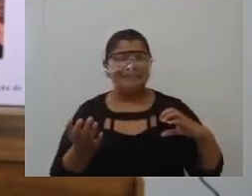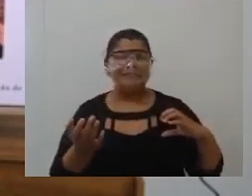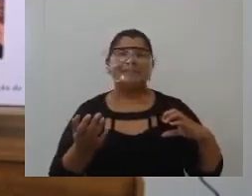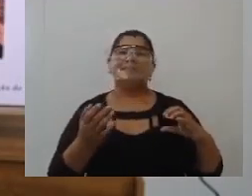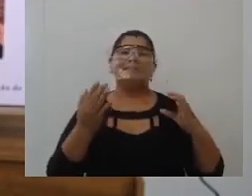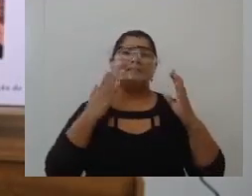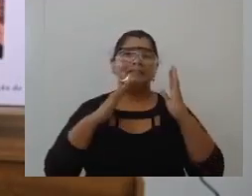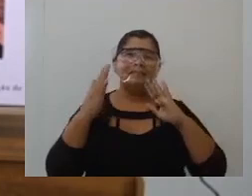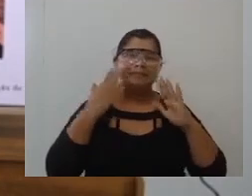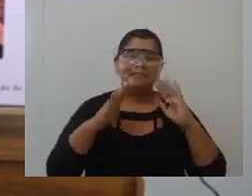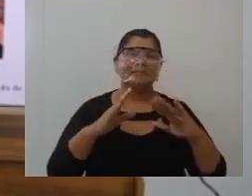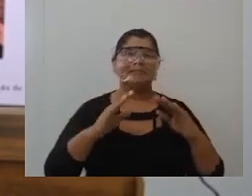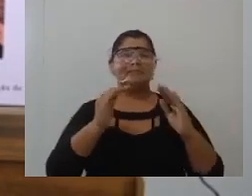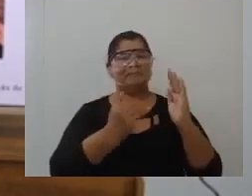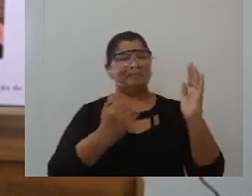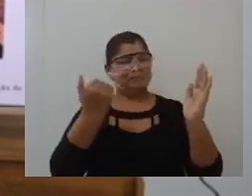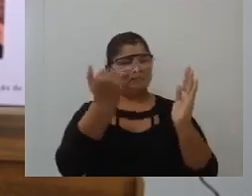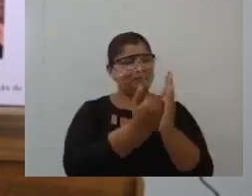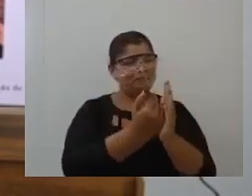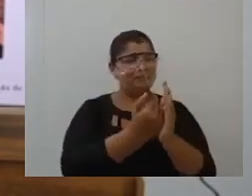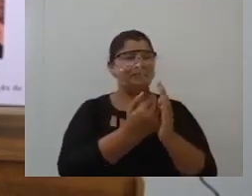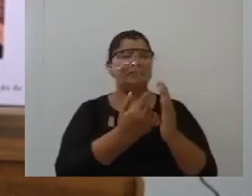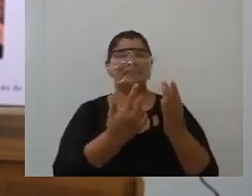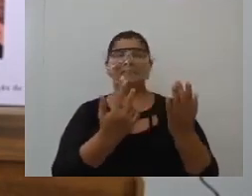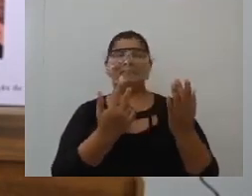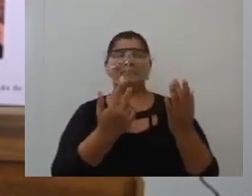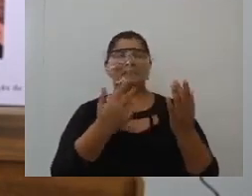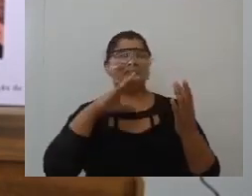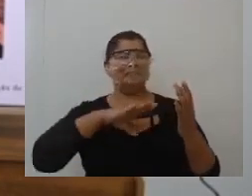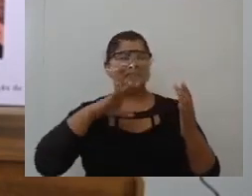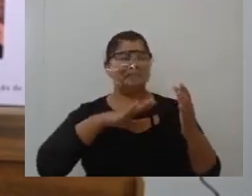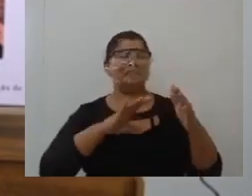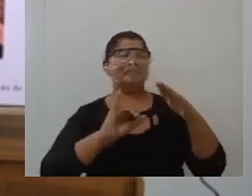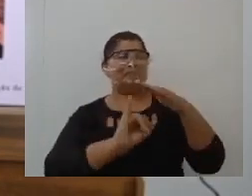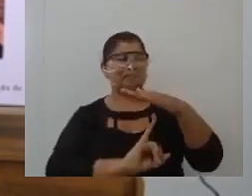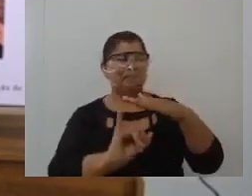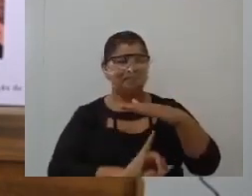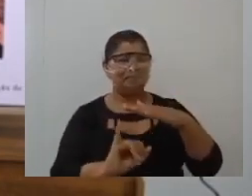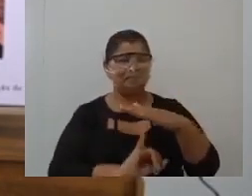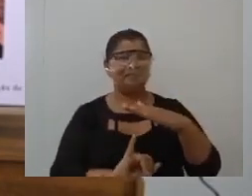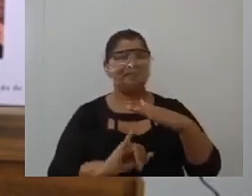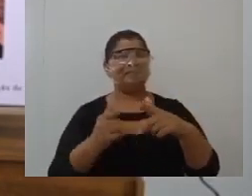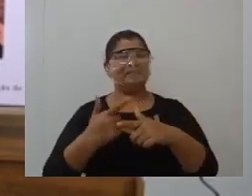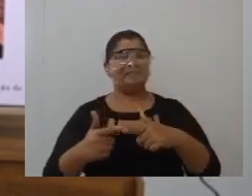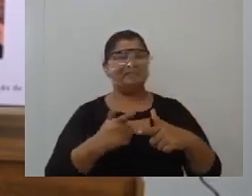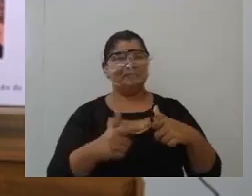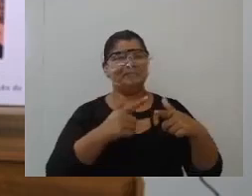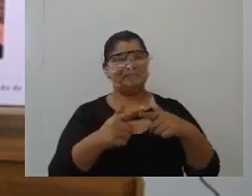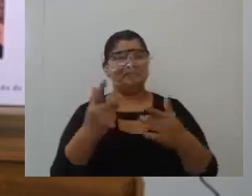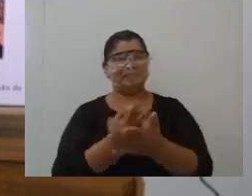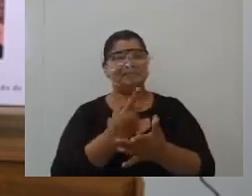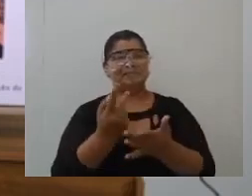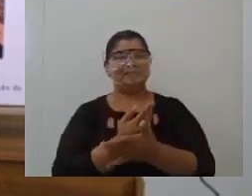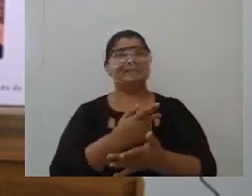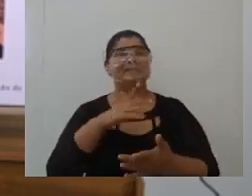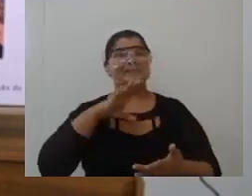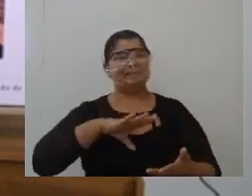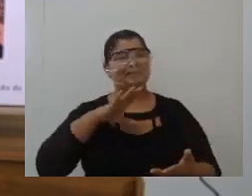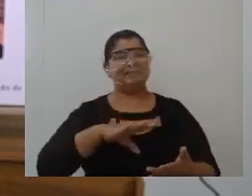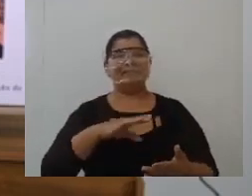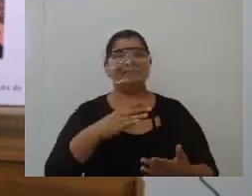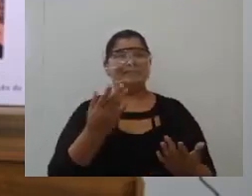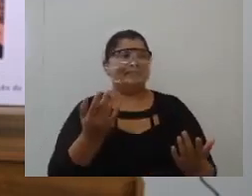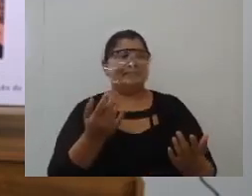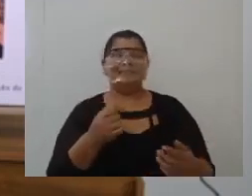Facebook, exagero e uma linguagem coloquial, uma linguagem cheia de erros de português. Você não pode,